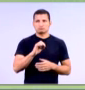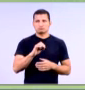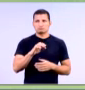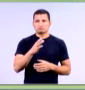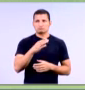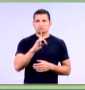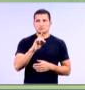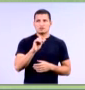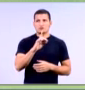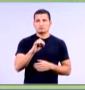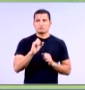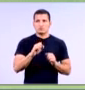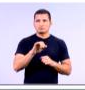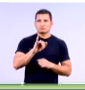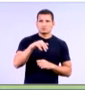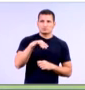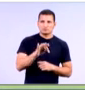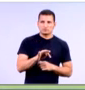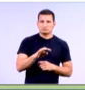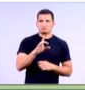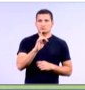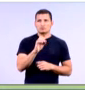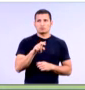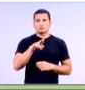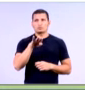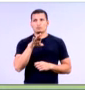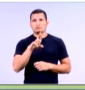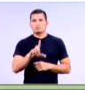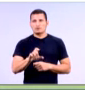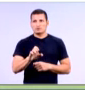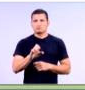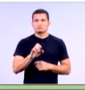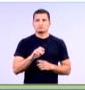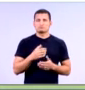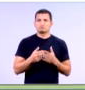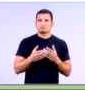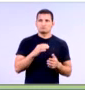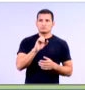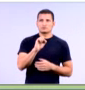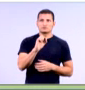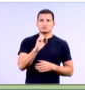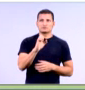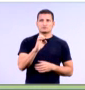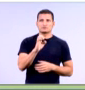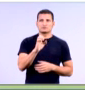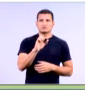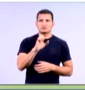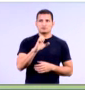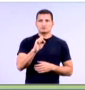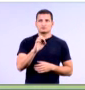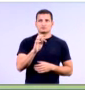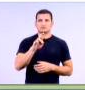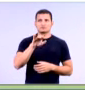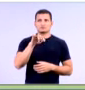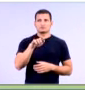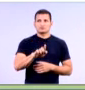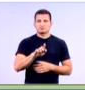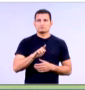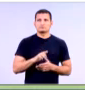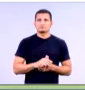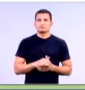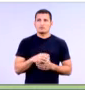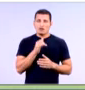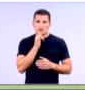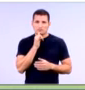um double, uma string, etc. Então, olha aqui, gente. Quando eu for sacar, eu